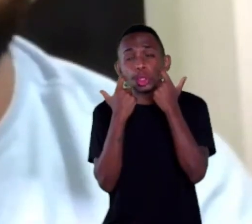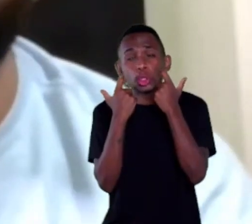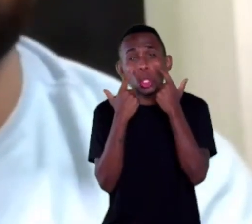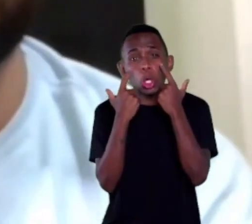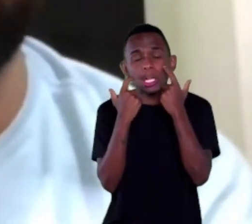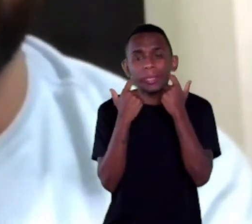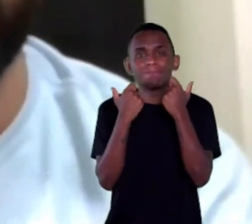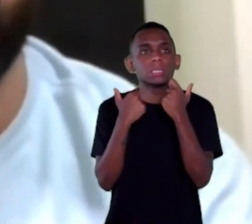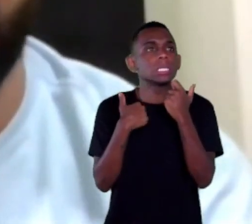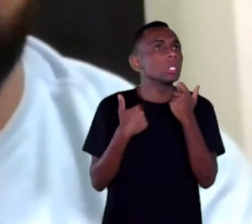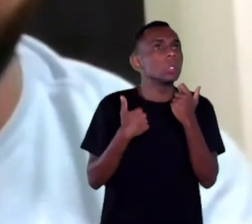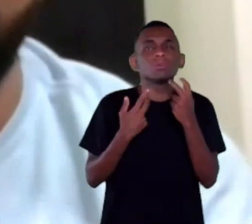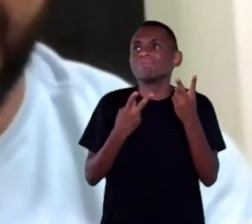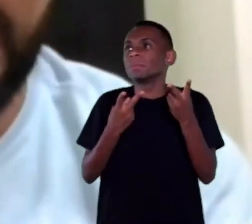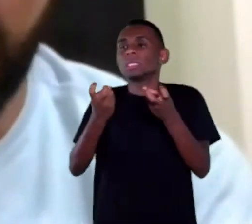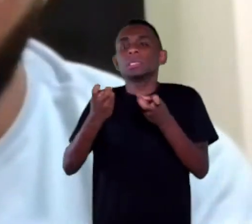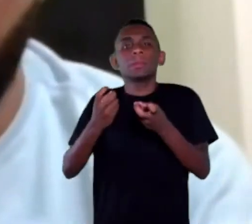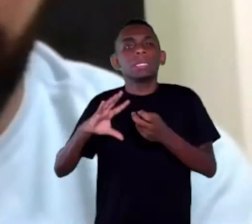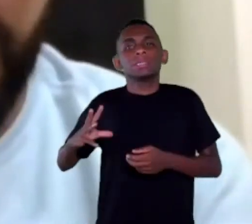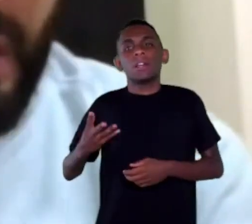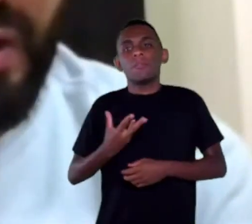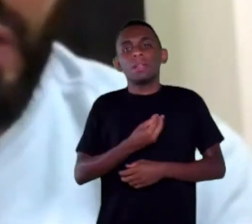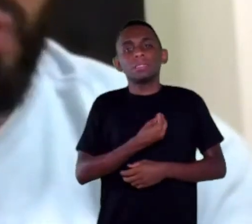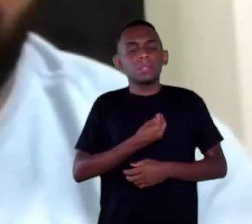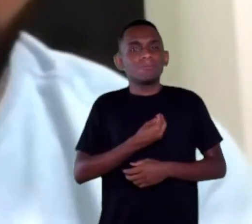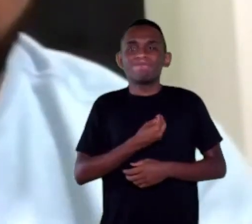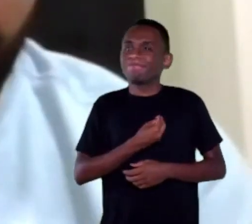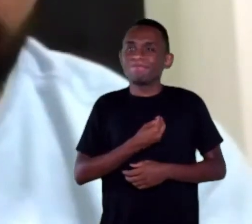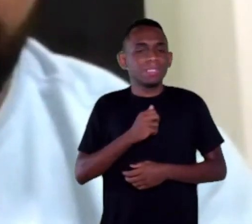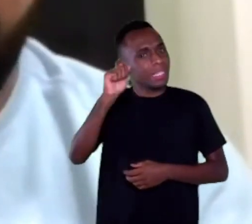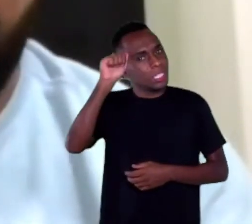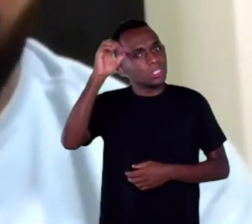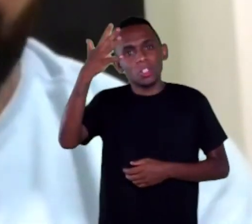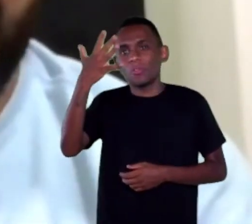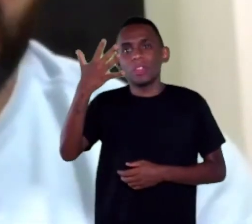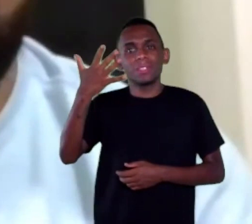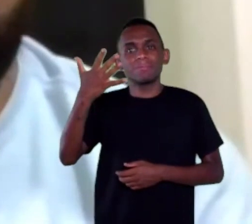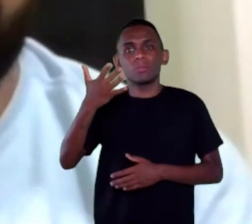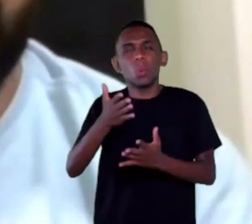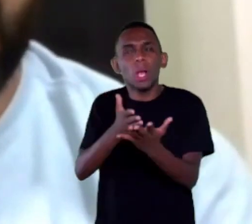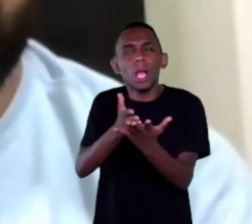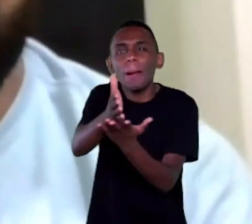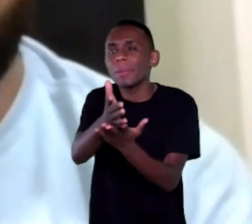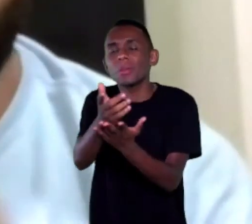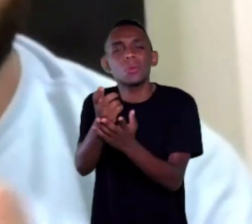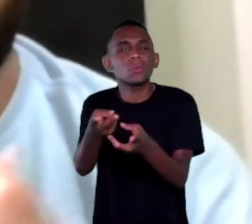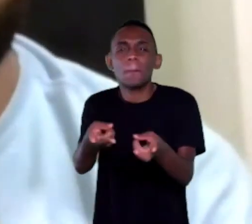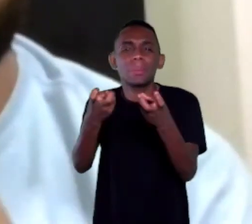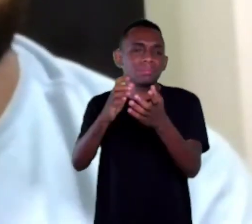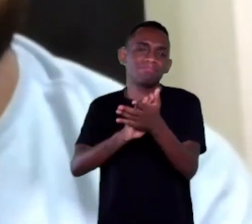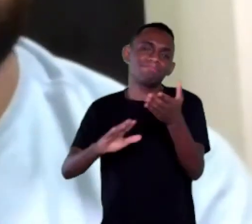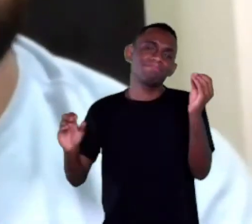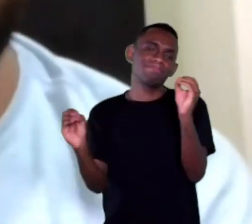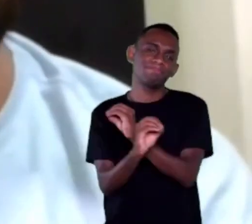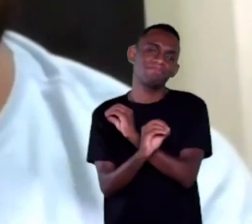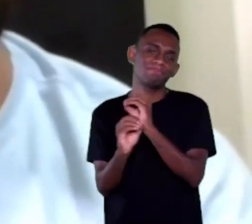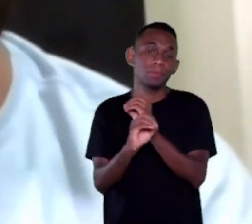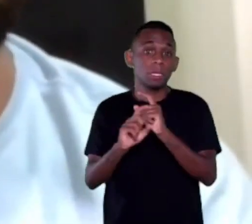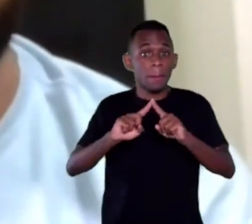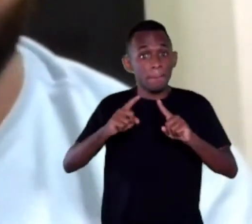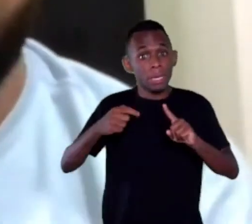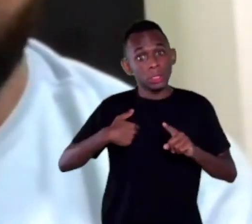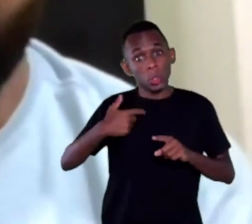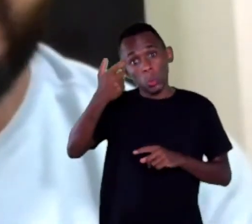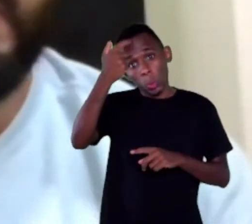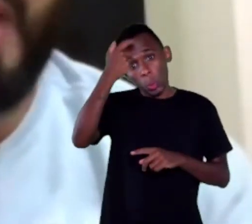via salvação para aquilo que eu estava passando, eu não via um norte, mas eu sempre tive consciência